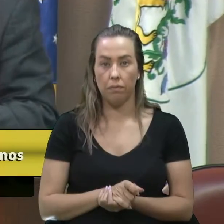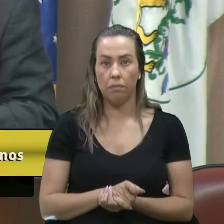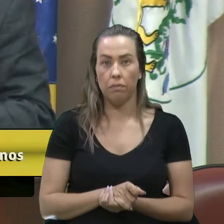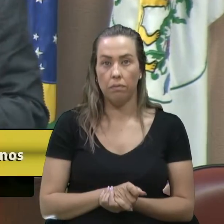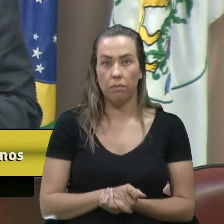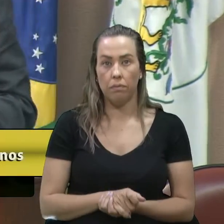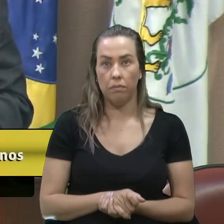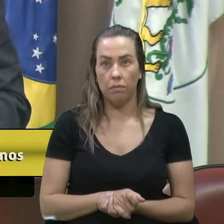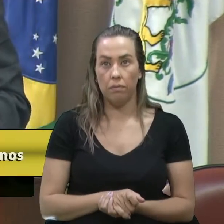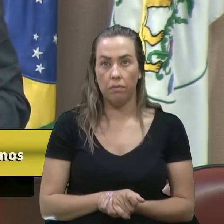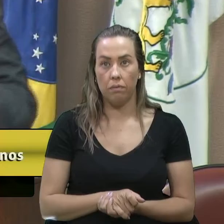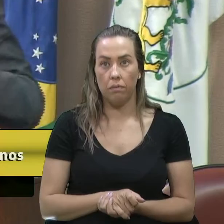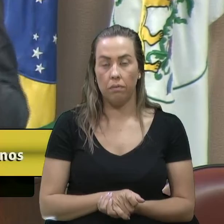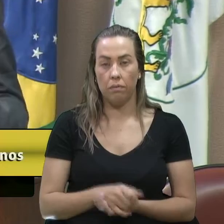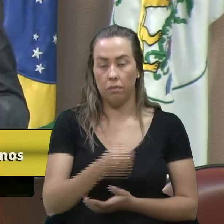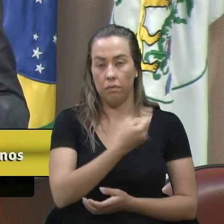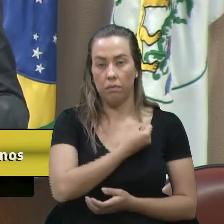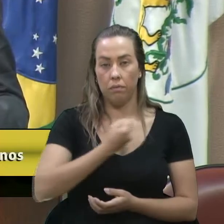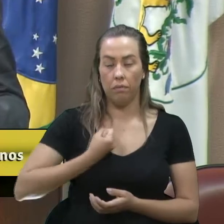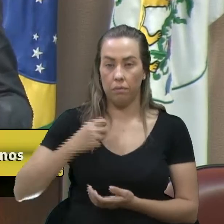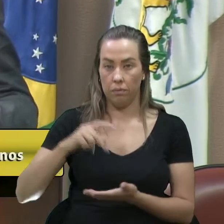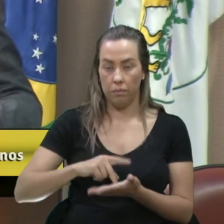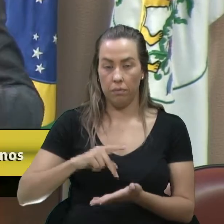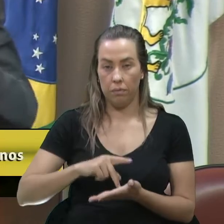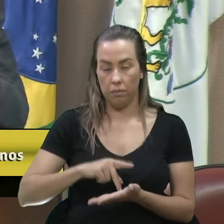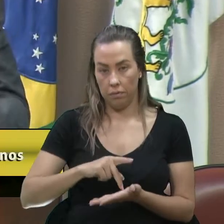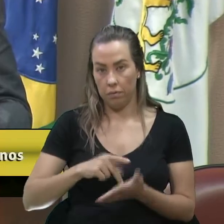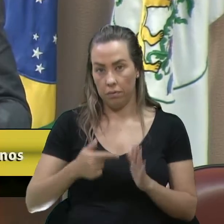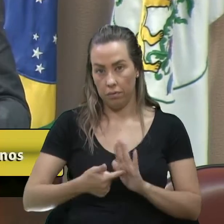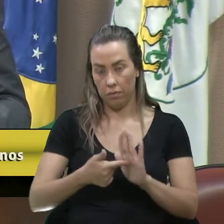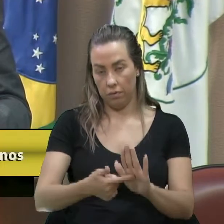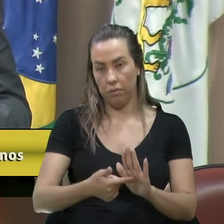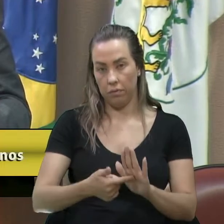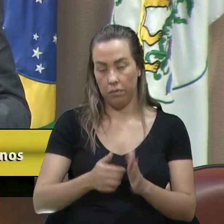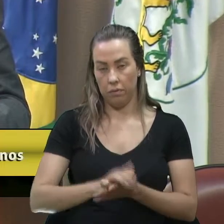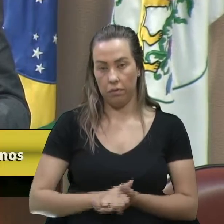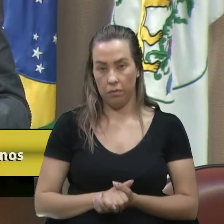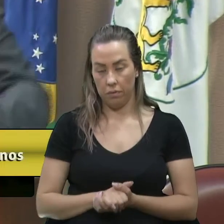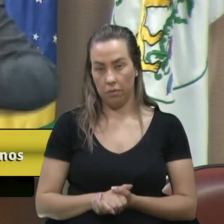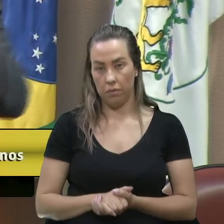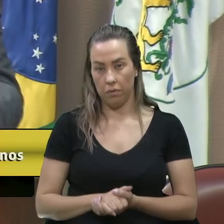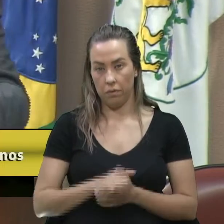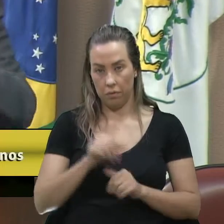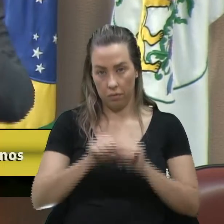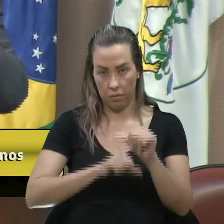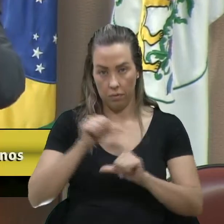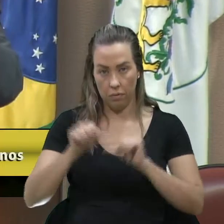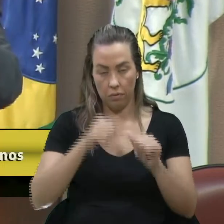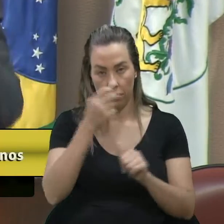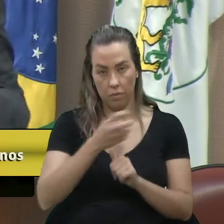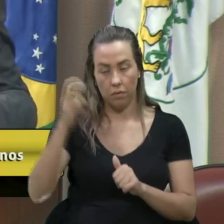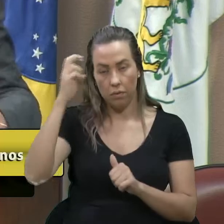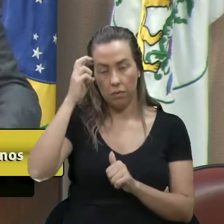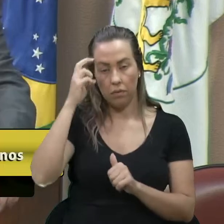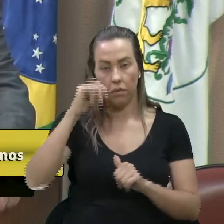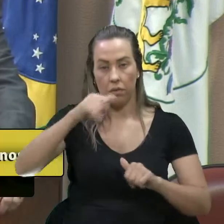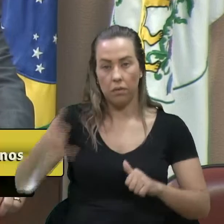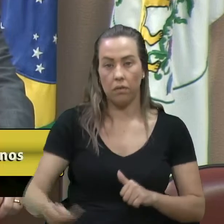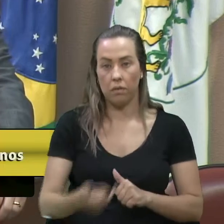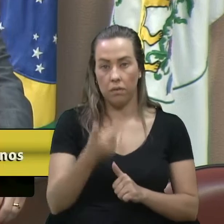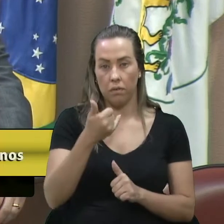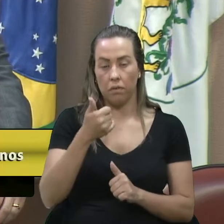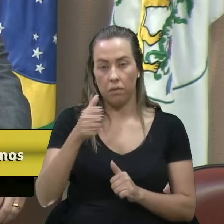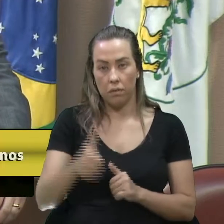ficaria um número que realmente estaria demonstrando uma mudança de cultura e um